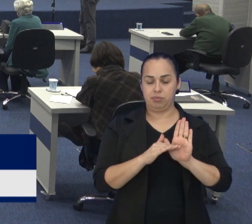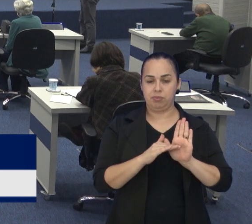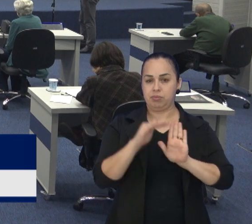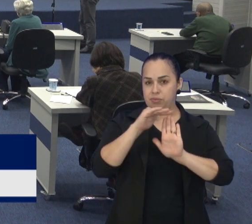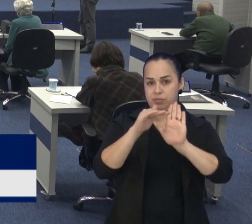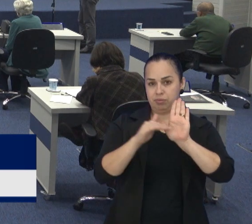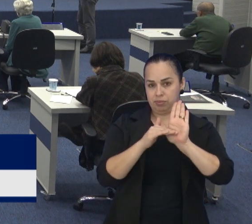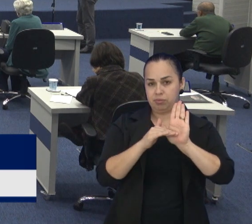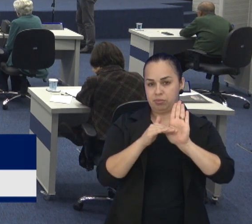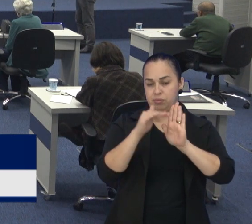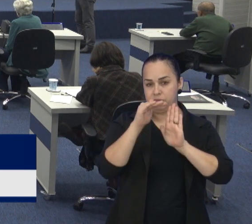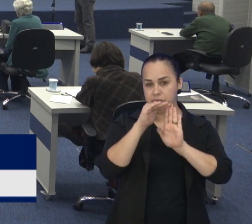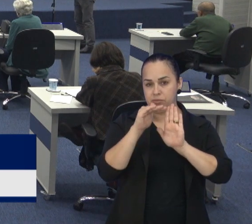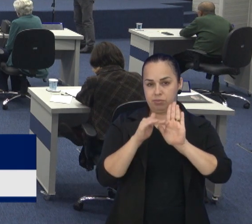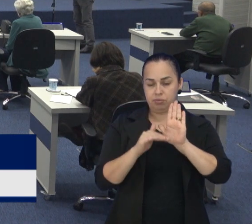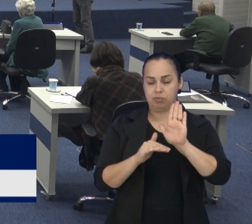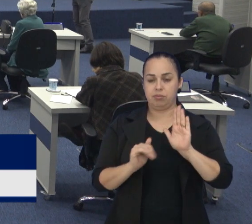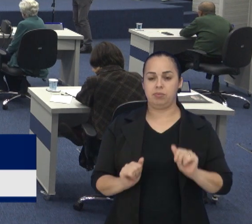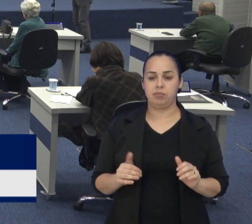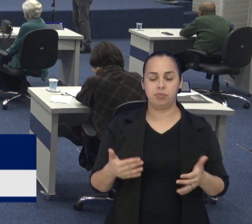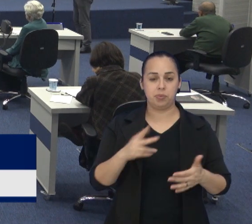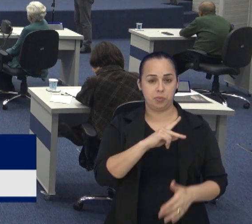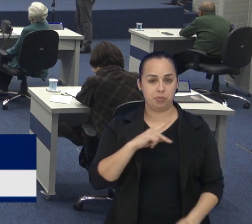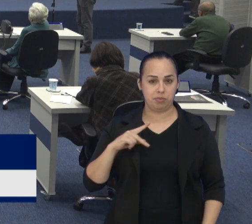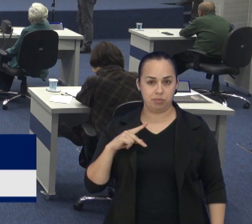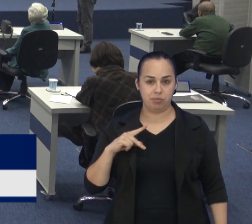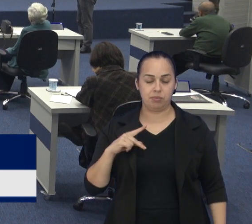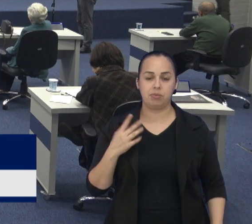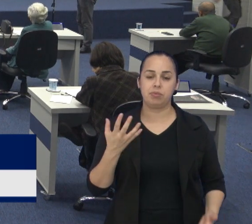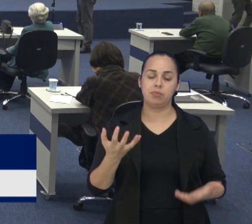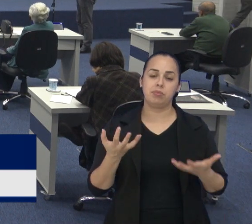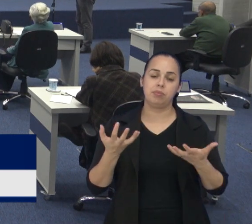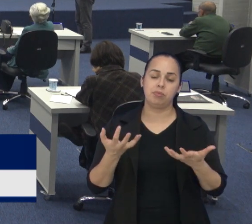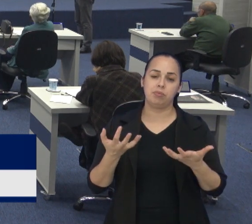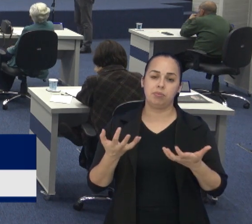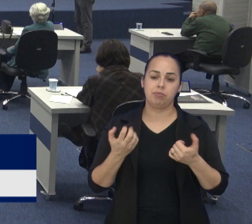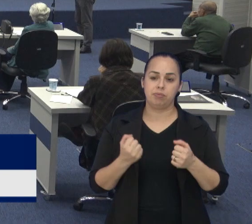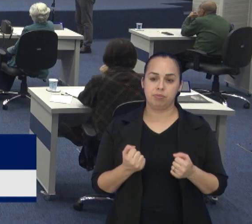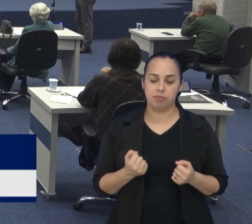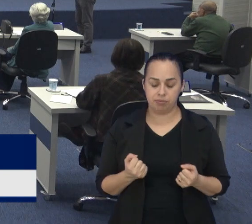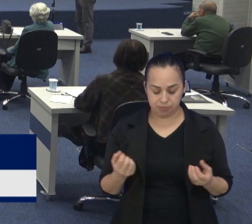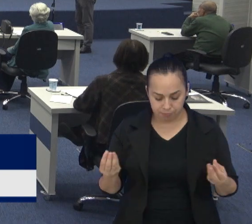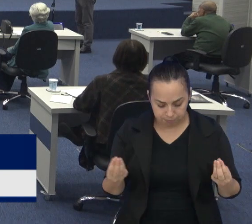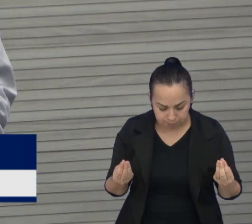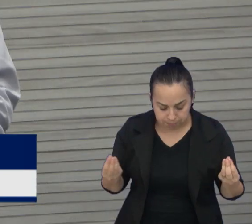Questão de ordem, vereador Lindo Bispo. Senhor presidente, eu quero aqui